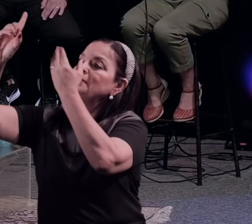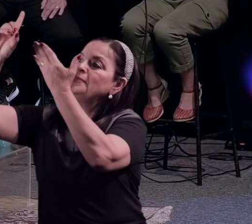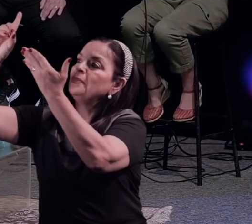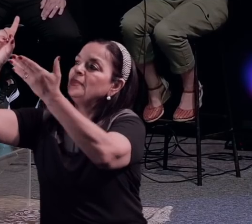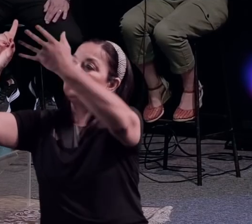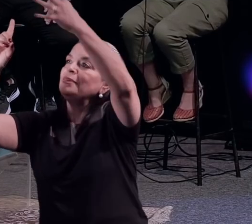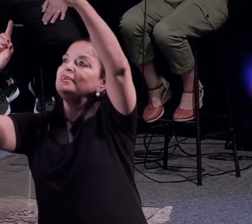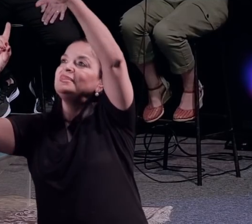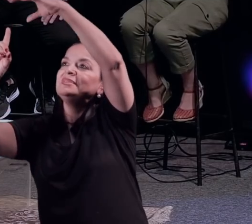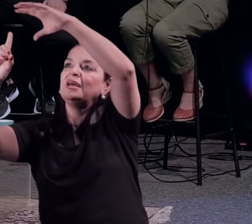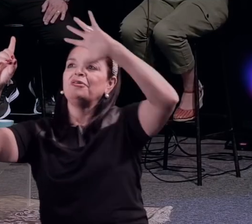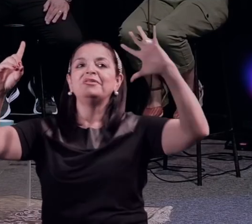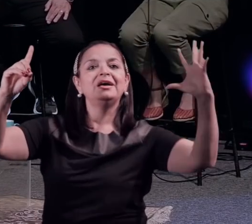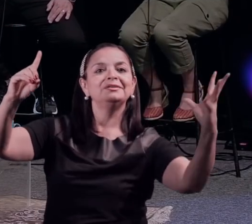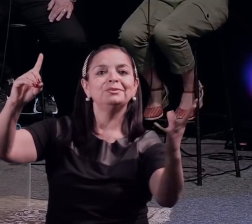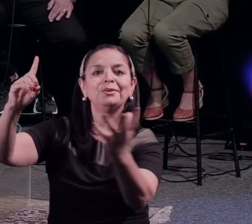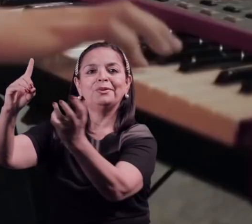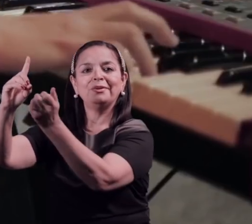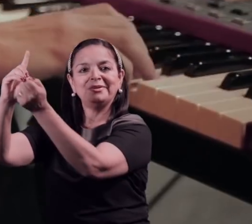Deus bendito, Rei